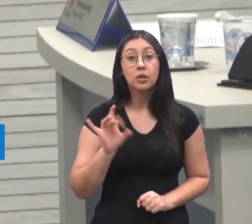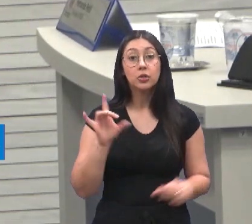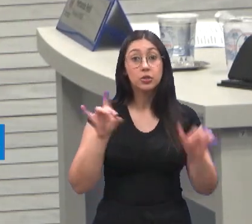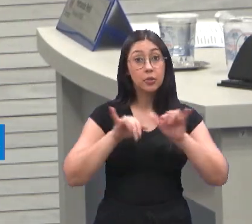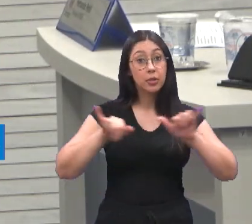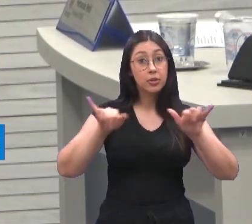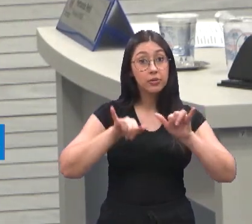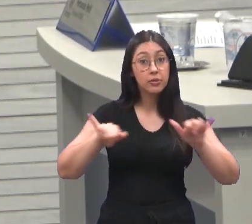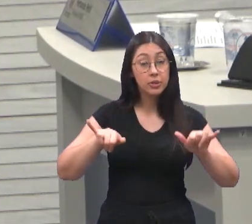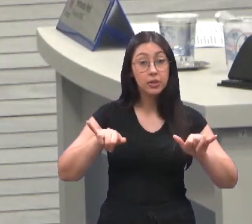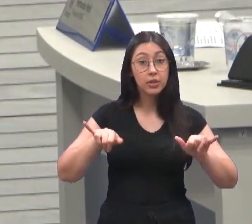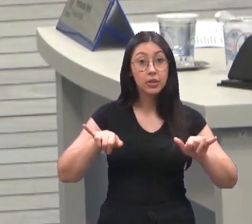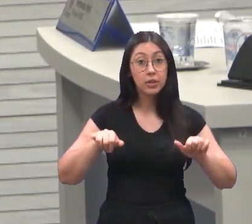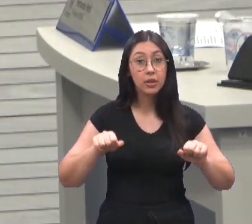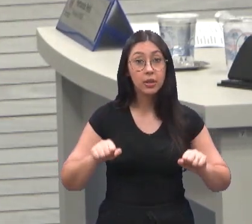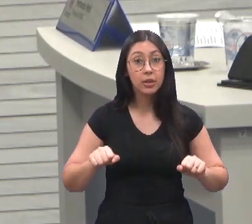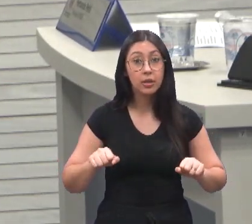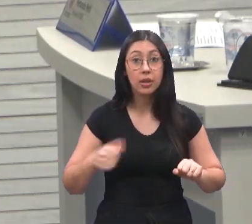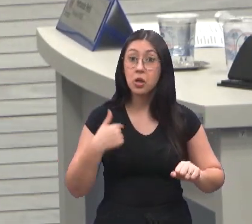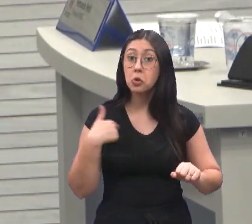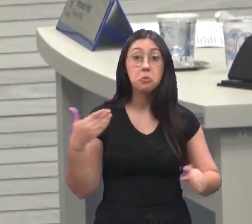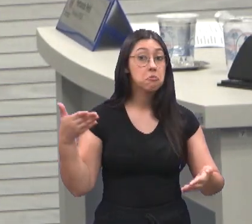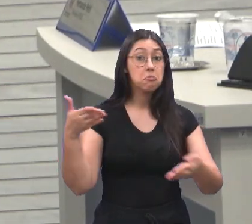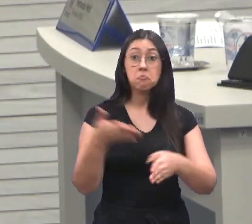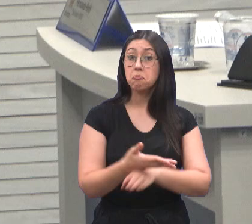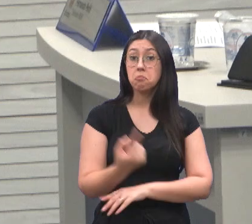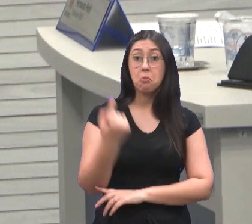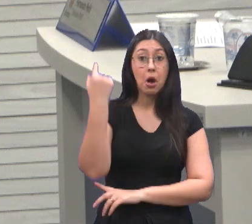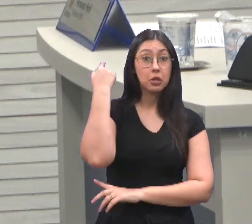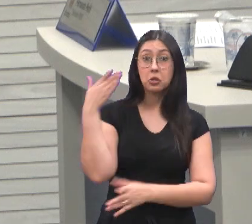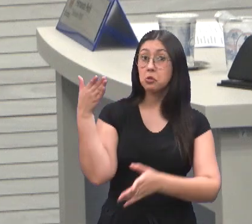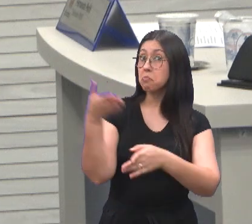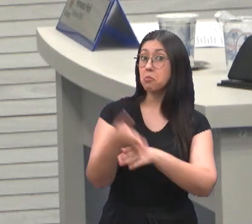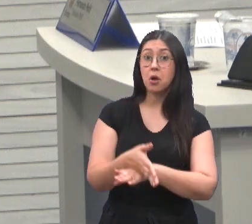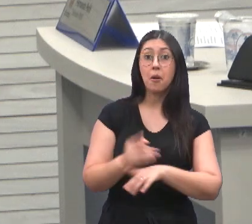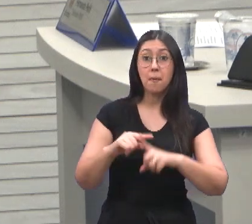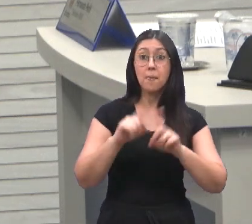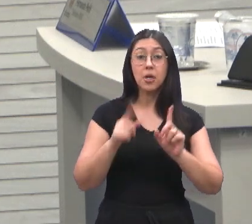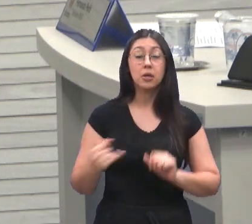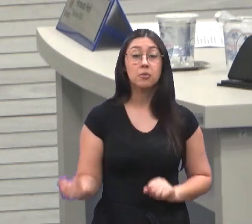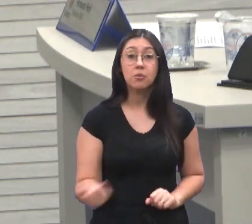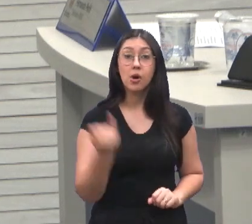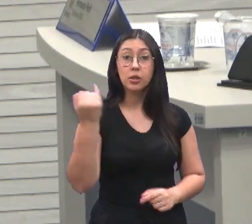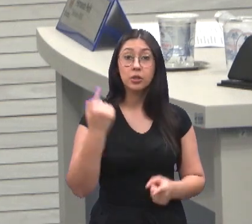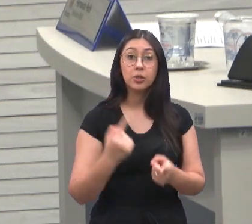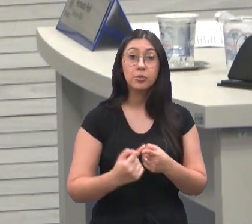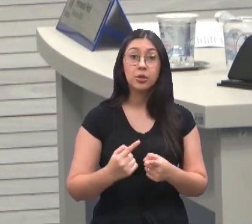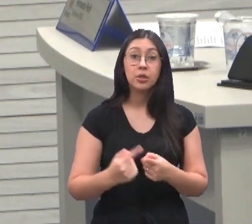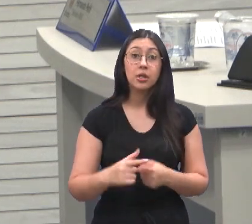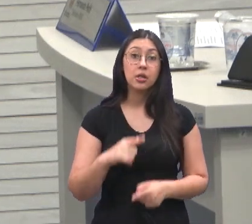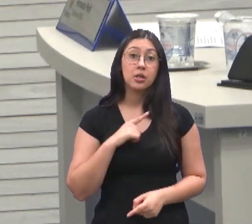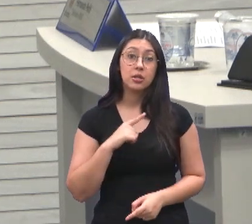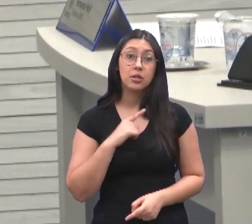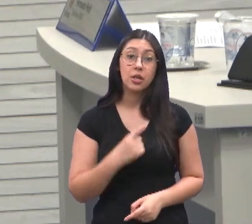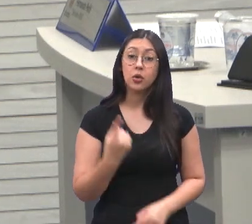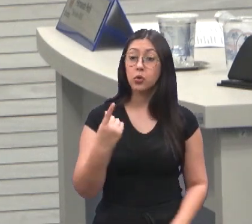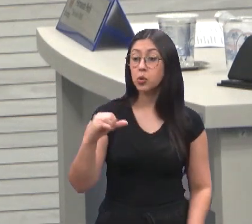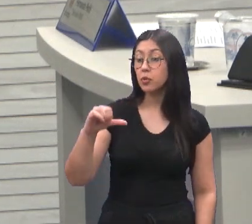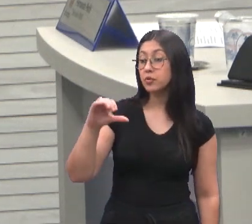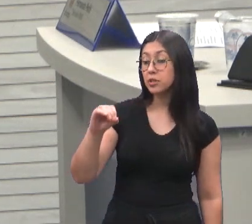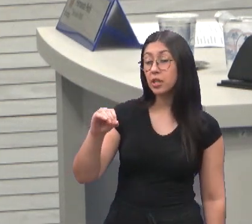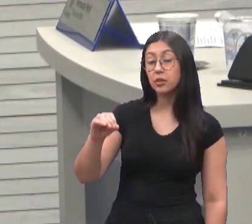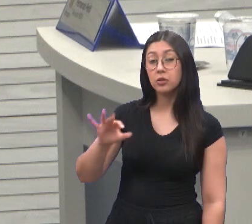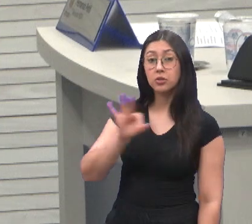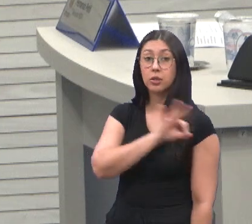aqui, eu não participei na época desse projeto, mas eu acho muito pertinente, porque nós temos o 190 da polícia,